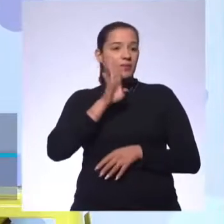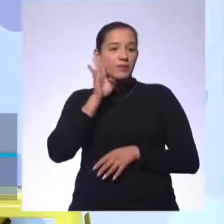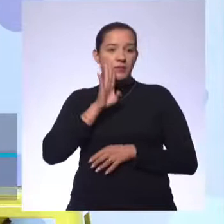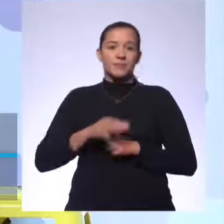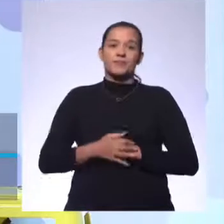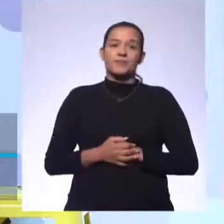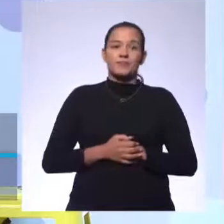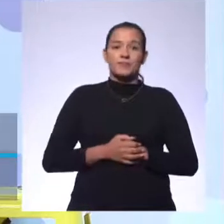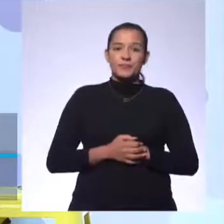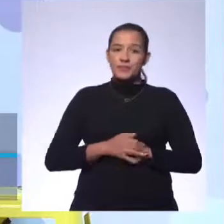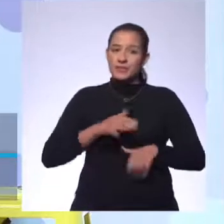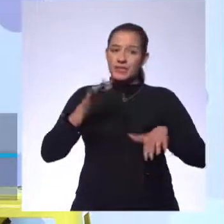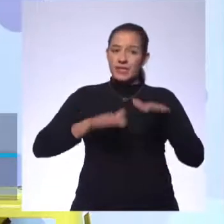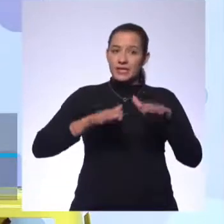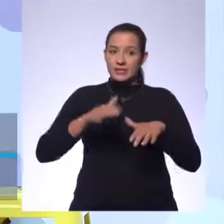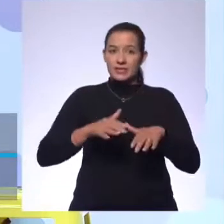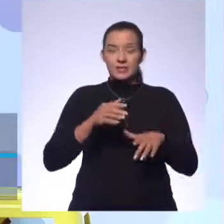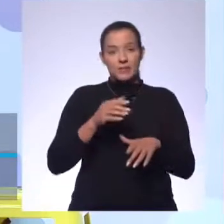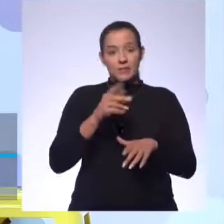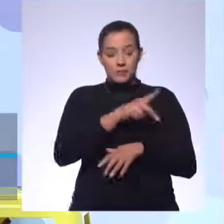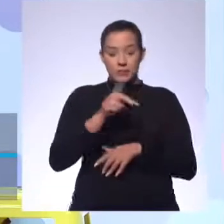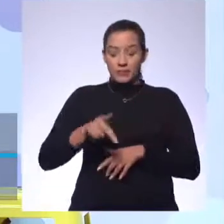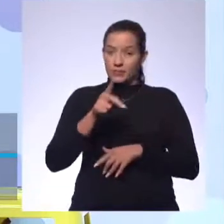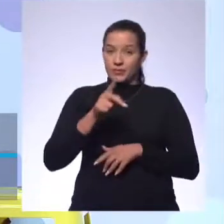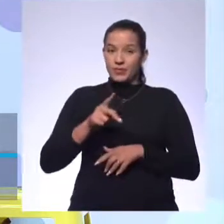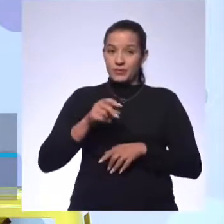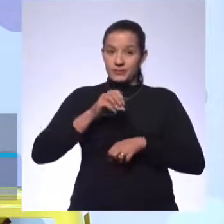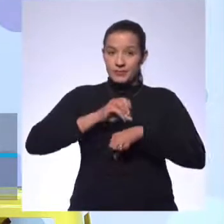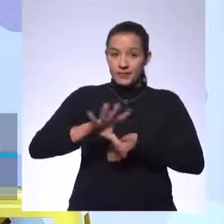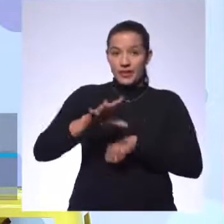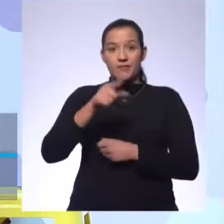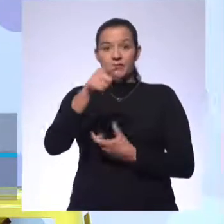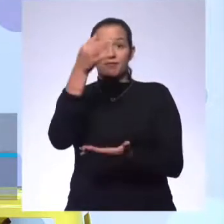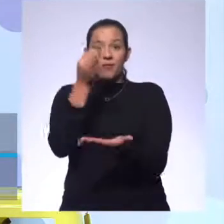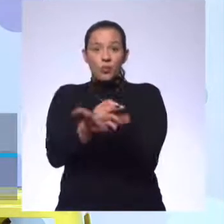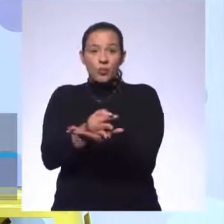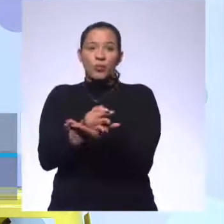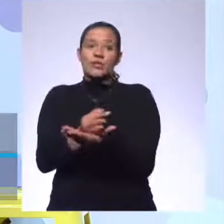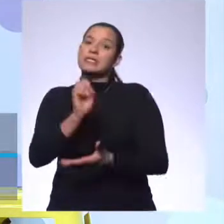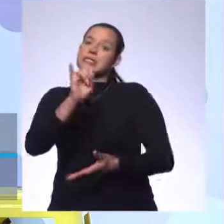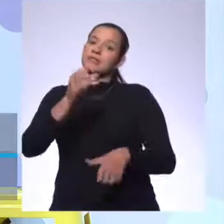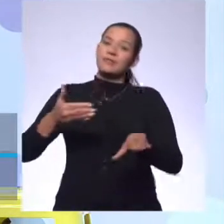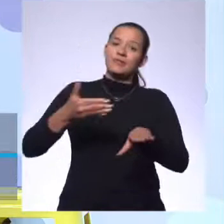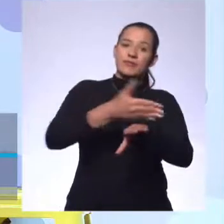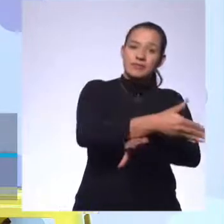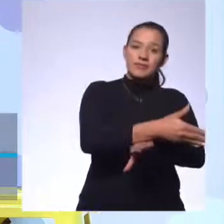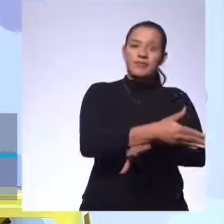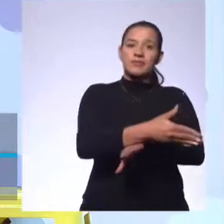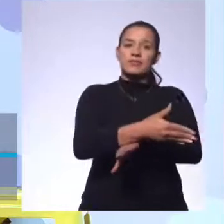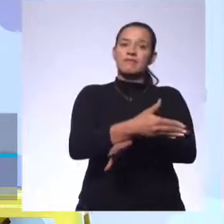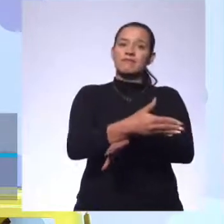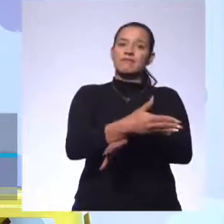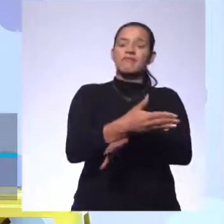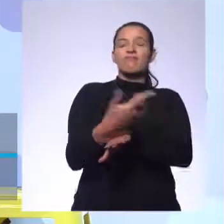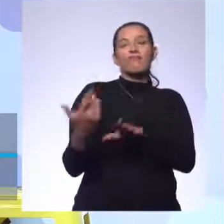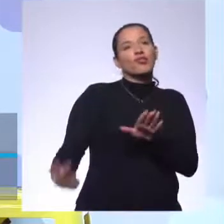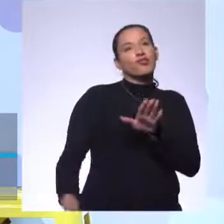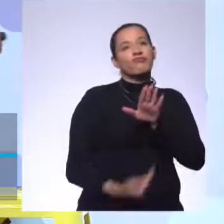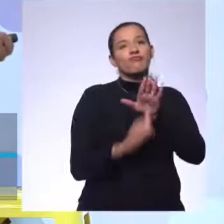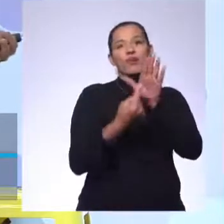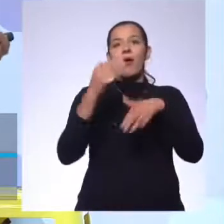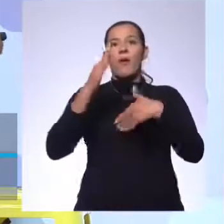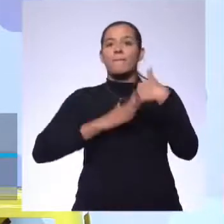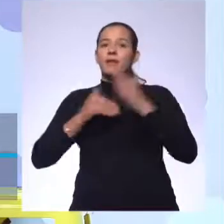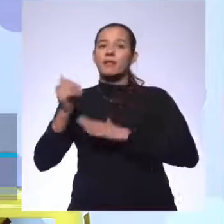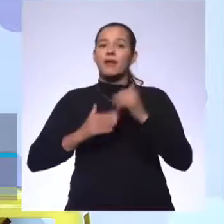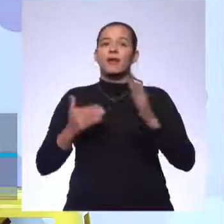professora passa algo para você e você faltou naquele dia. E se você tivesse ido, talvez você despertasse alguma